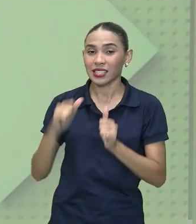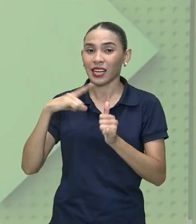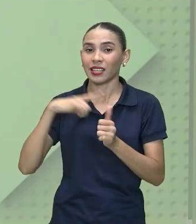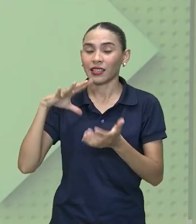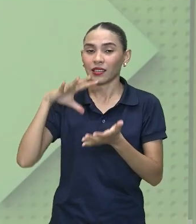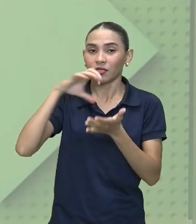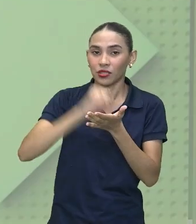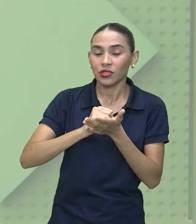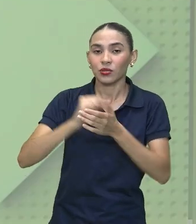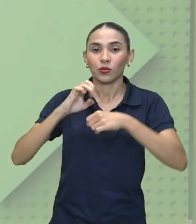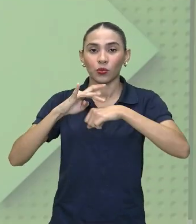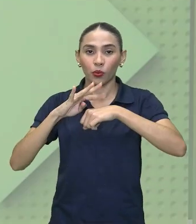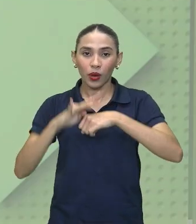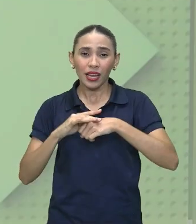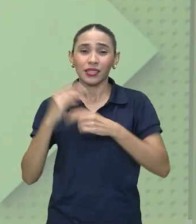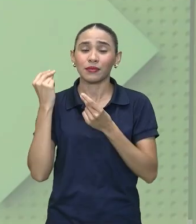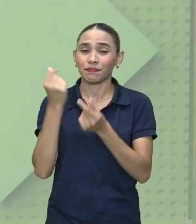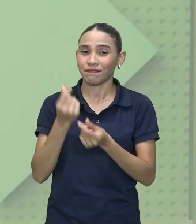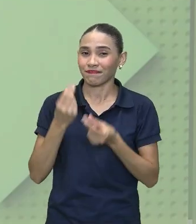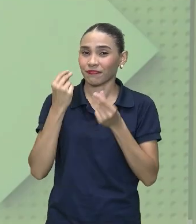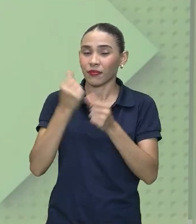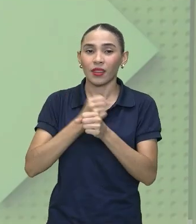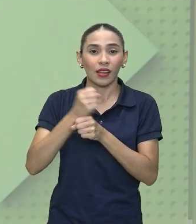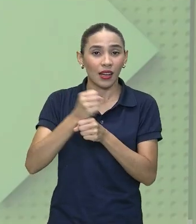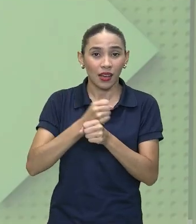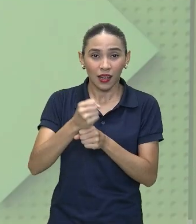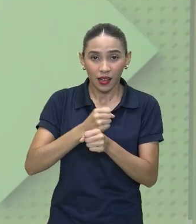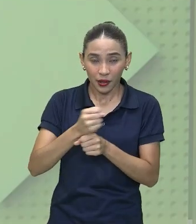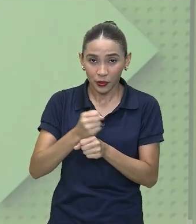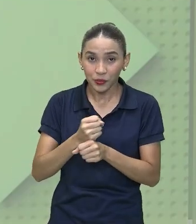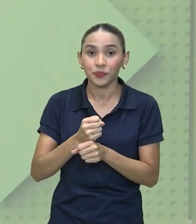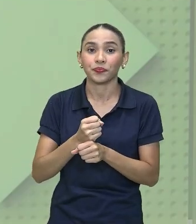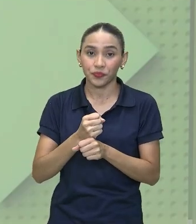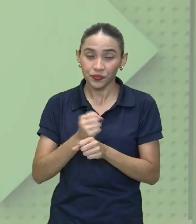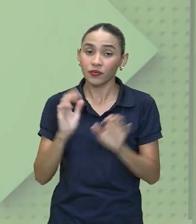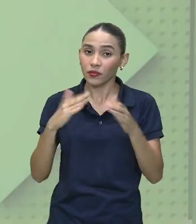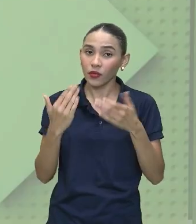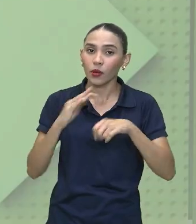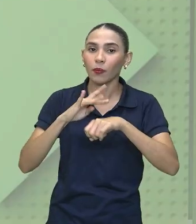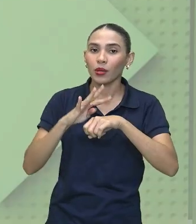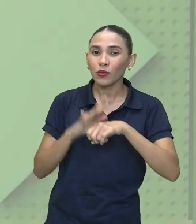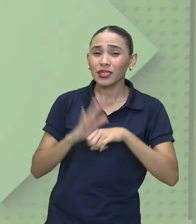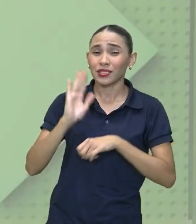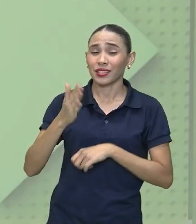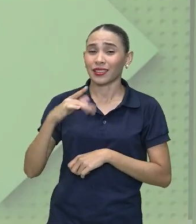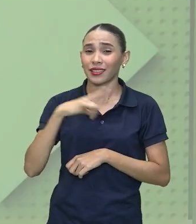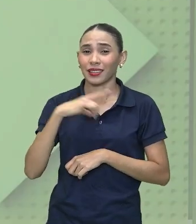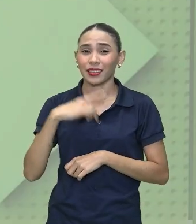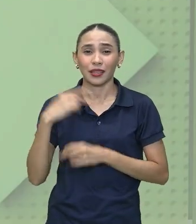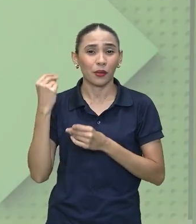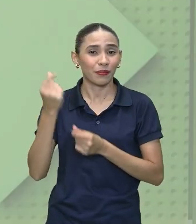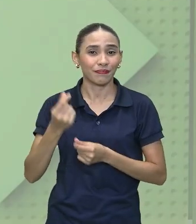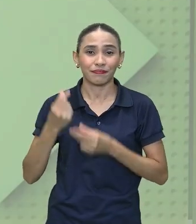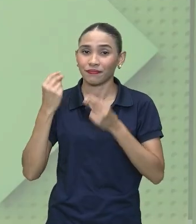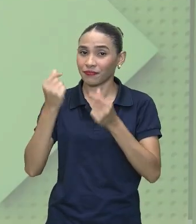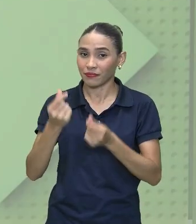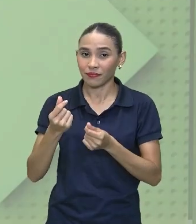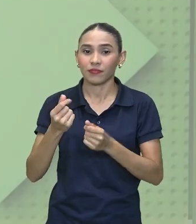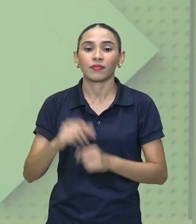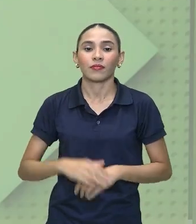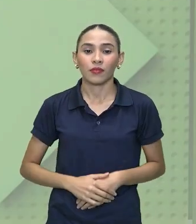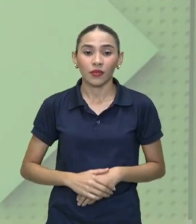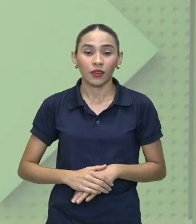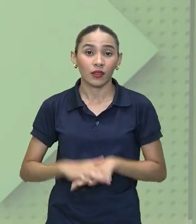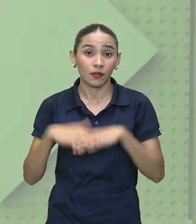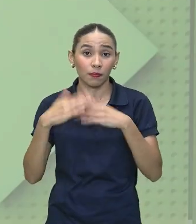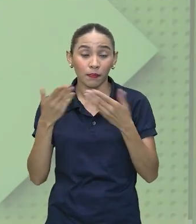dessa doença há muito tempo, né? Então é uma doença que já existe há muito tempo.